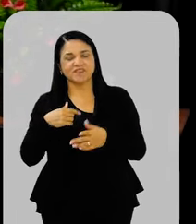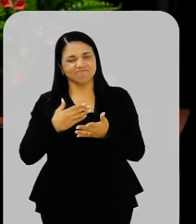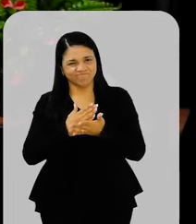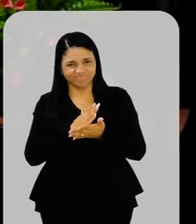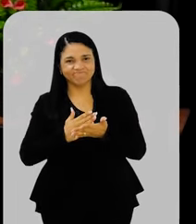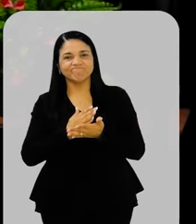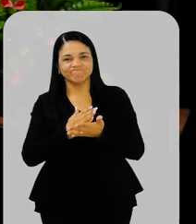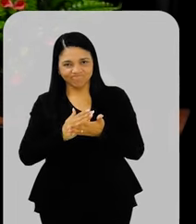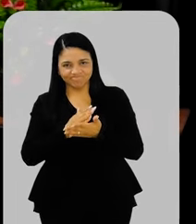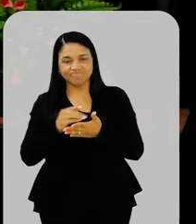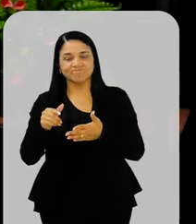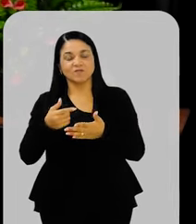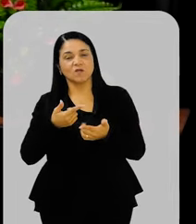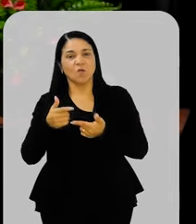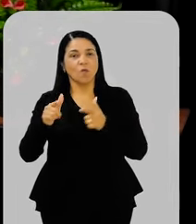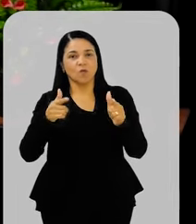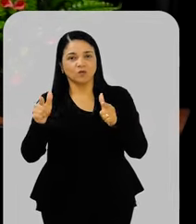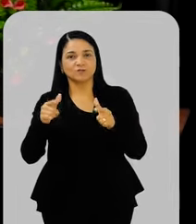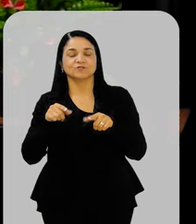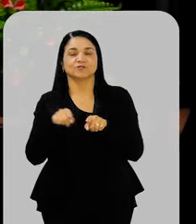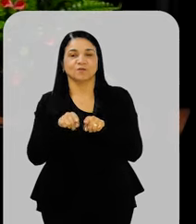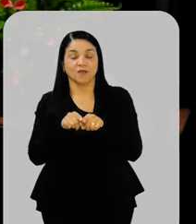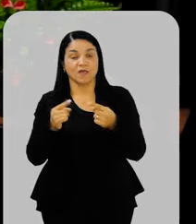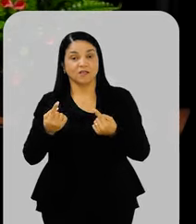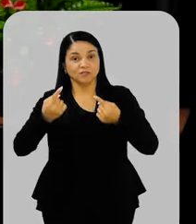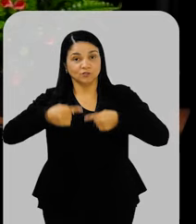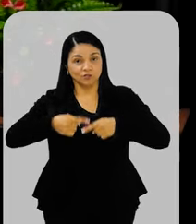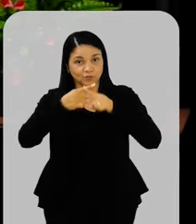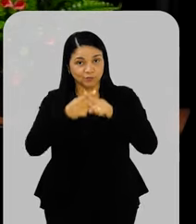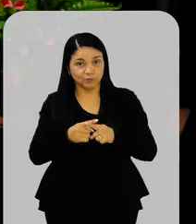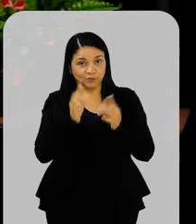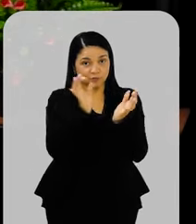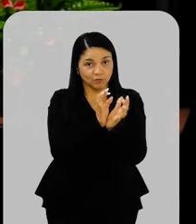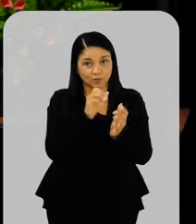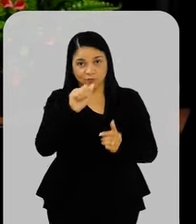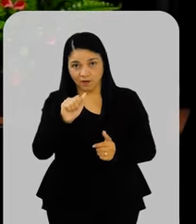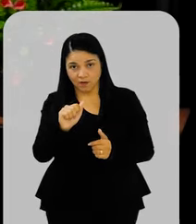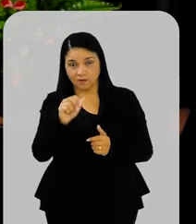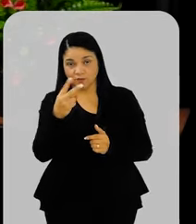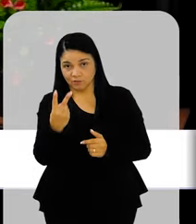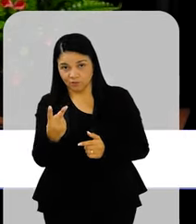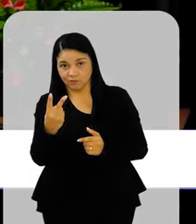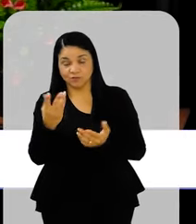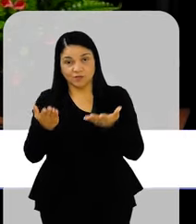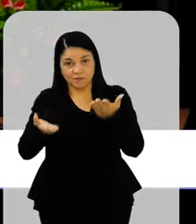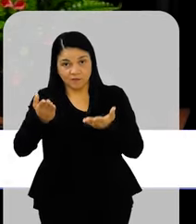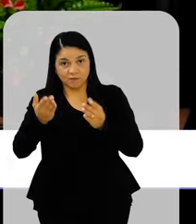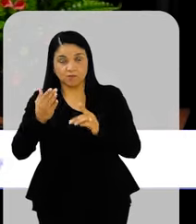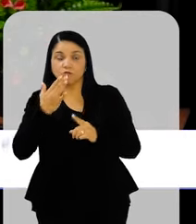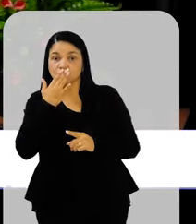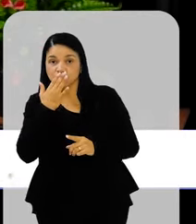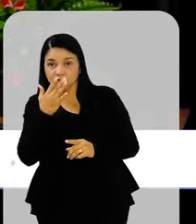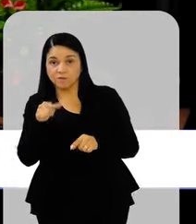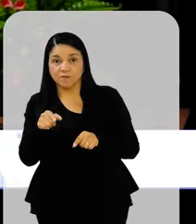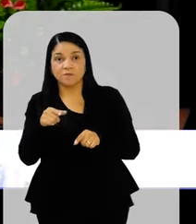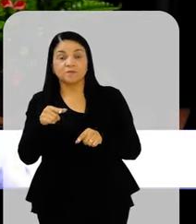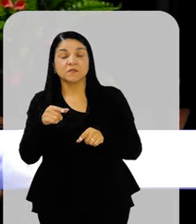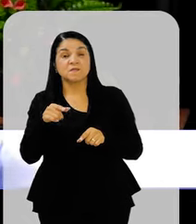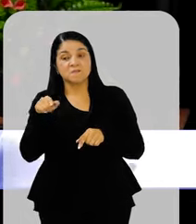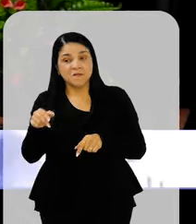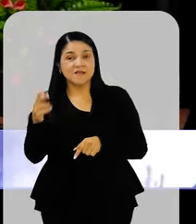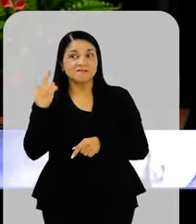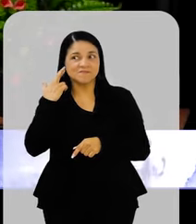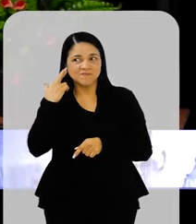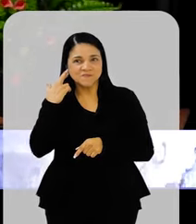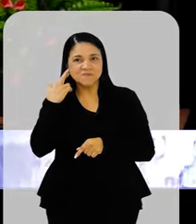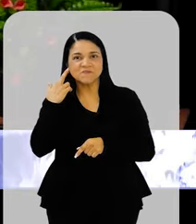incomoda ele bastante por conta disso e de outros fatores, como a grande disputa que tem sido a Série A2, o equilíbrio entre as equipes. Ele ainda não